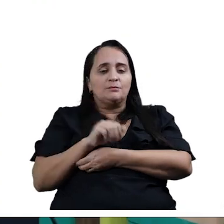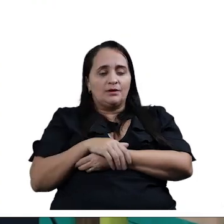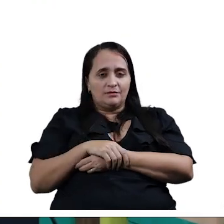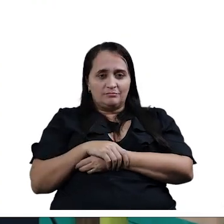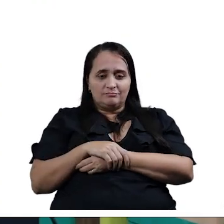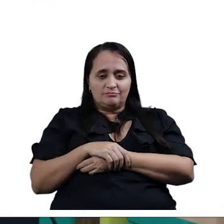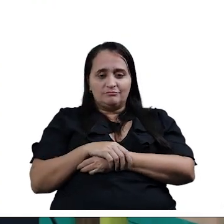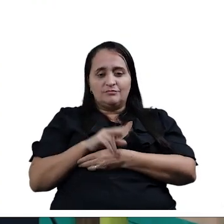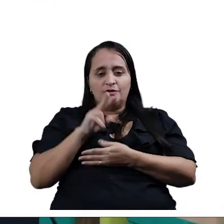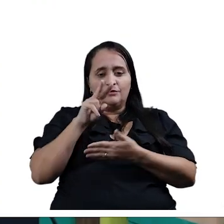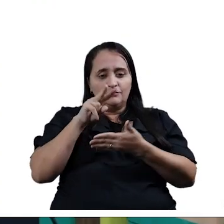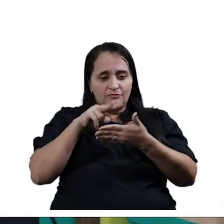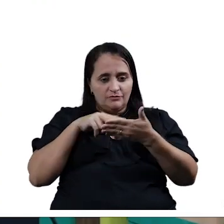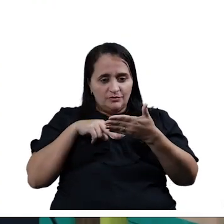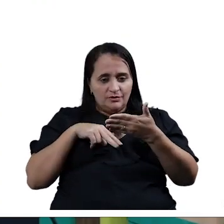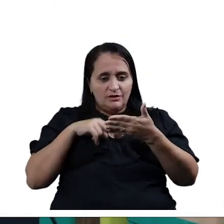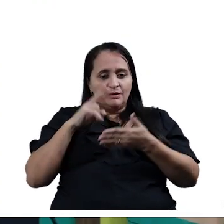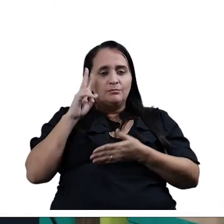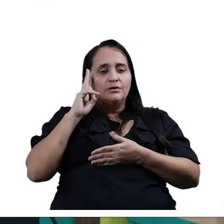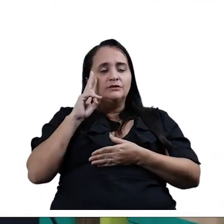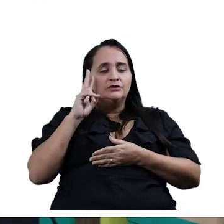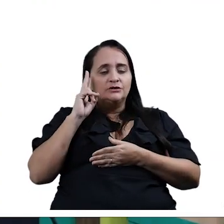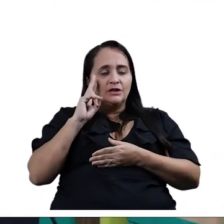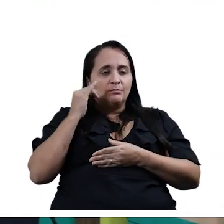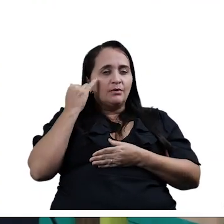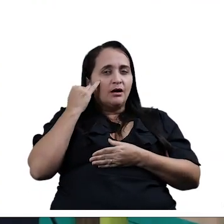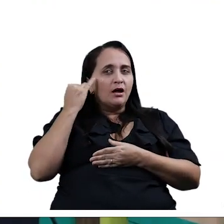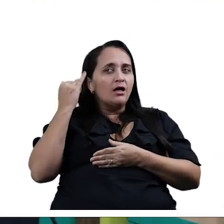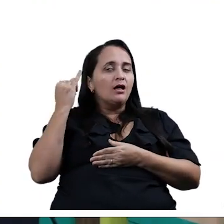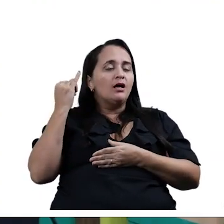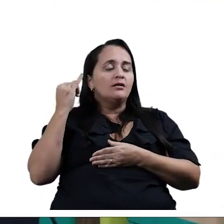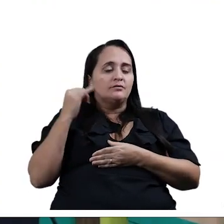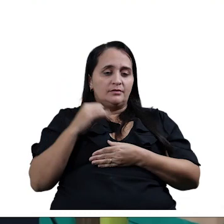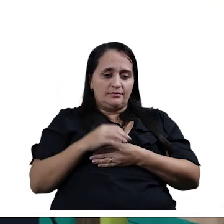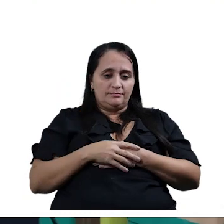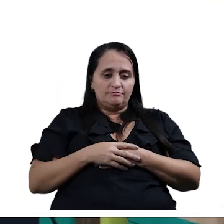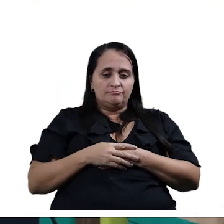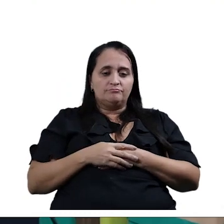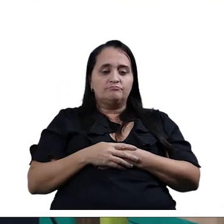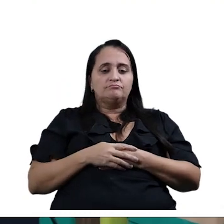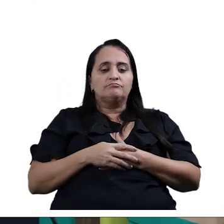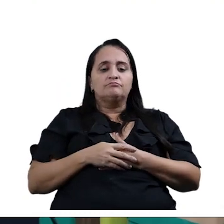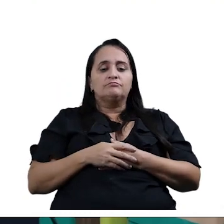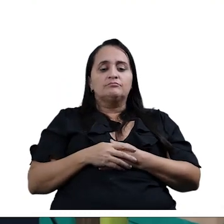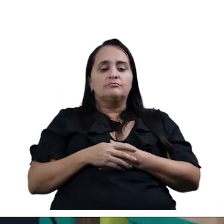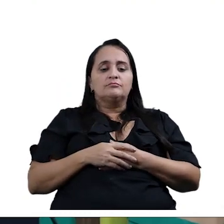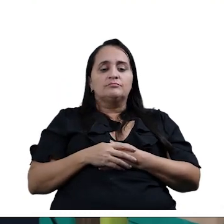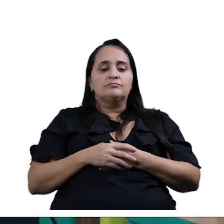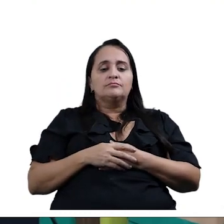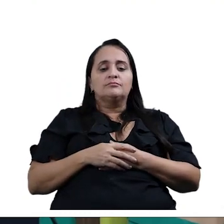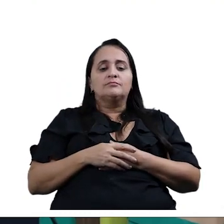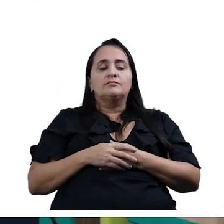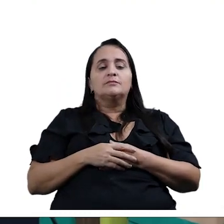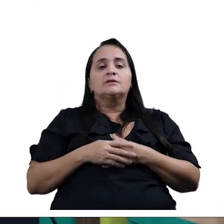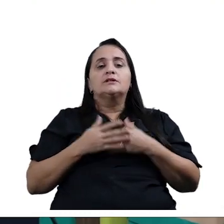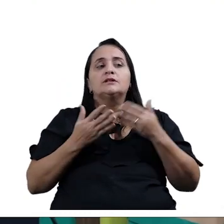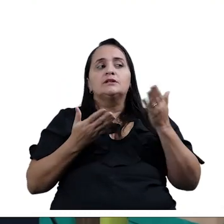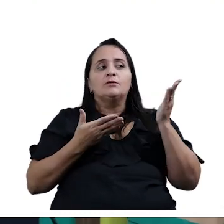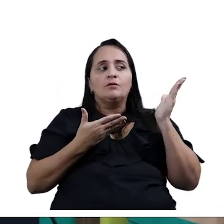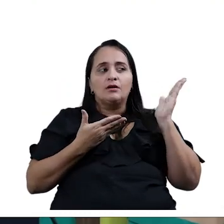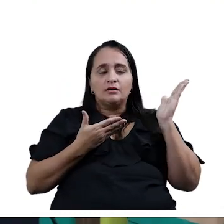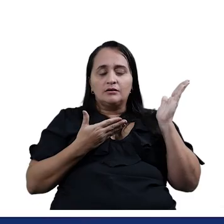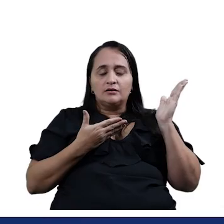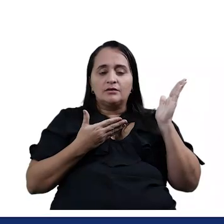Vou fazer novamente a leitura para a gente refrescar as nossas ideias, né? Então, os nossos personagens,